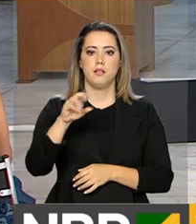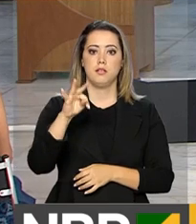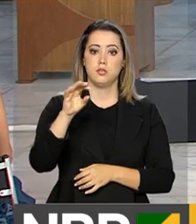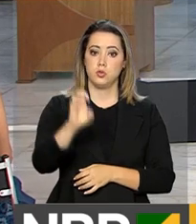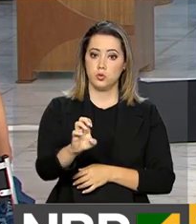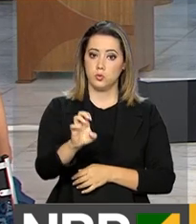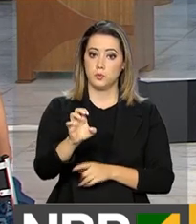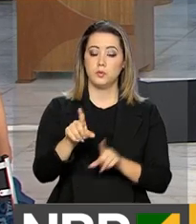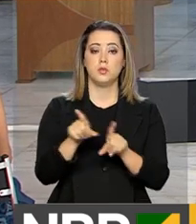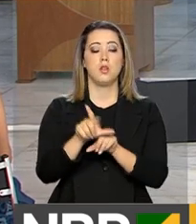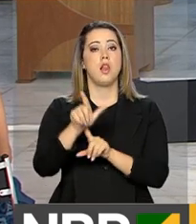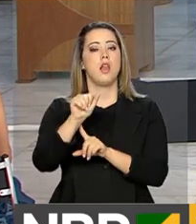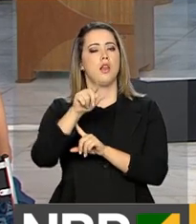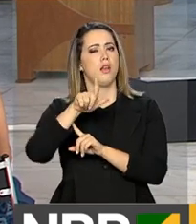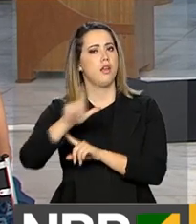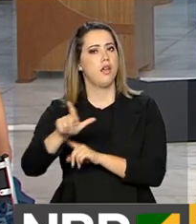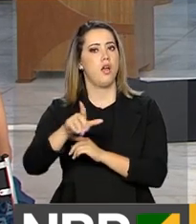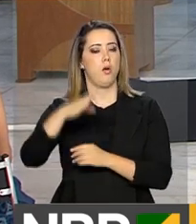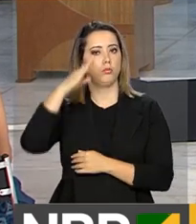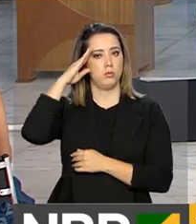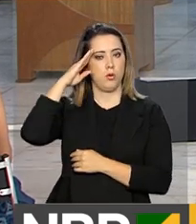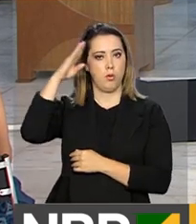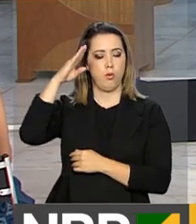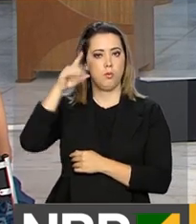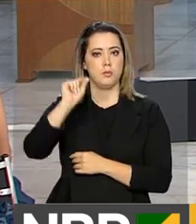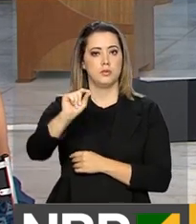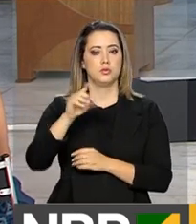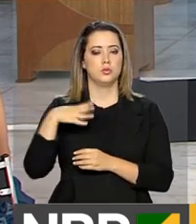Ferreira, comando da Marinha e sua senhora,